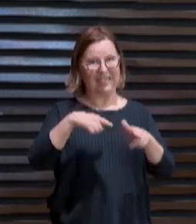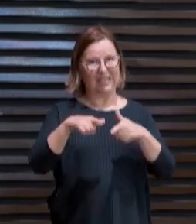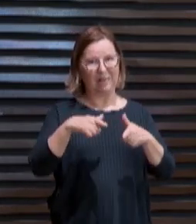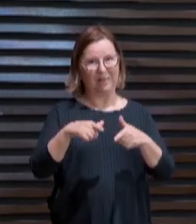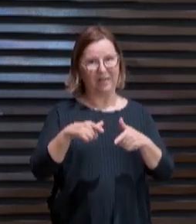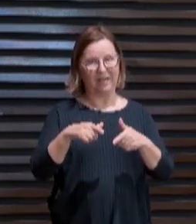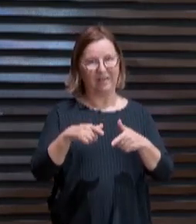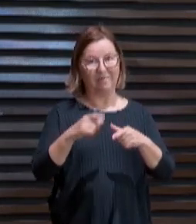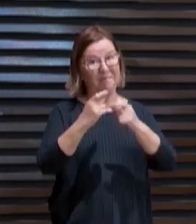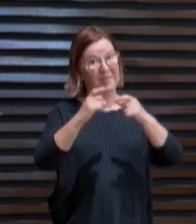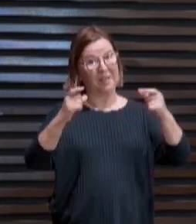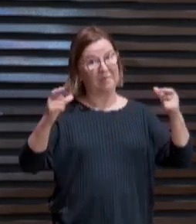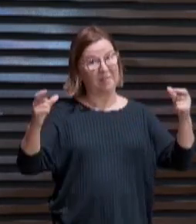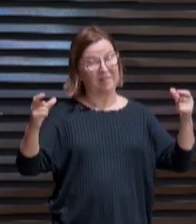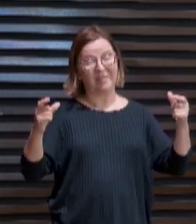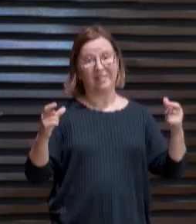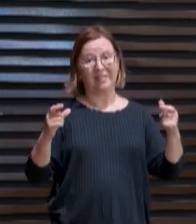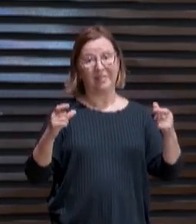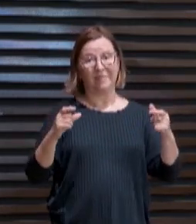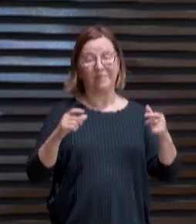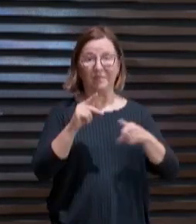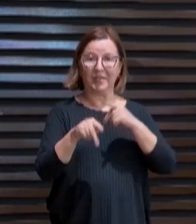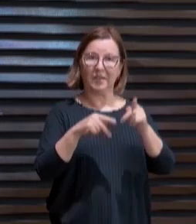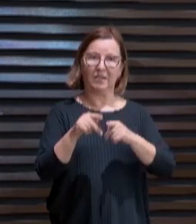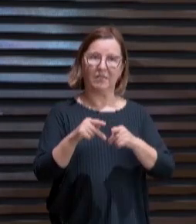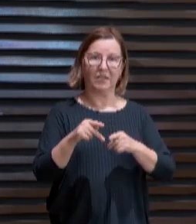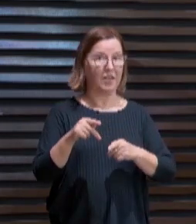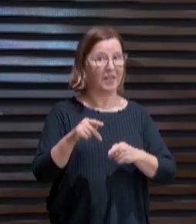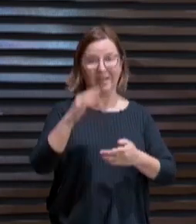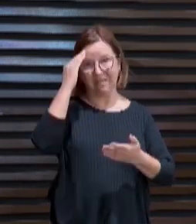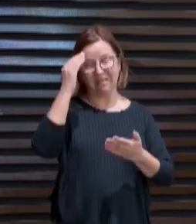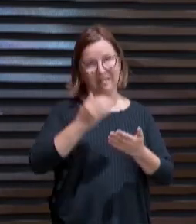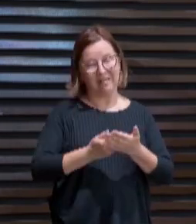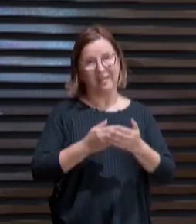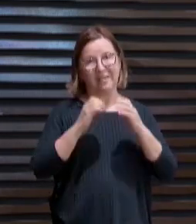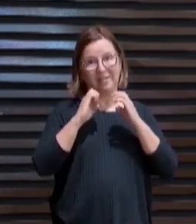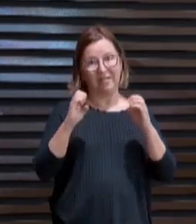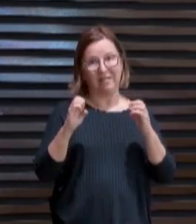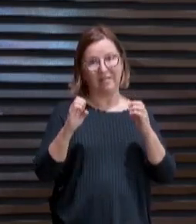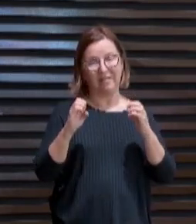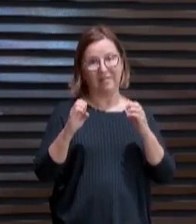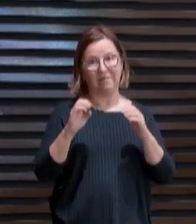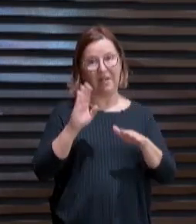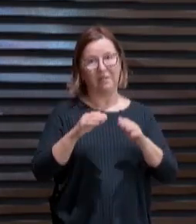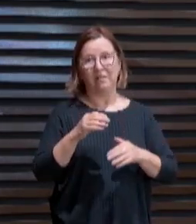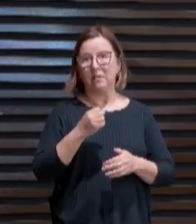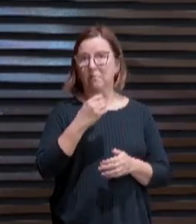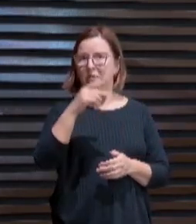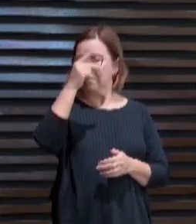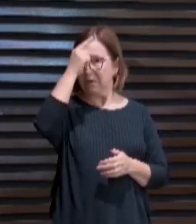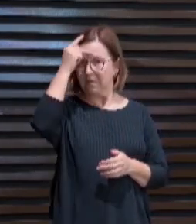ali, talvez você trabalhe com pessoas que não creem no Evangelho. Pode até ser bons cidadãos, mas não creem no Evangelho. E